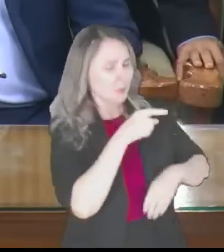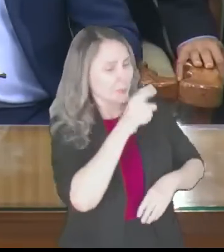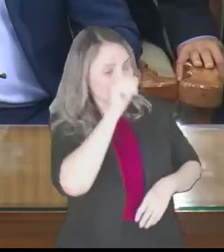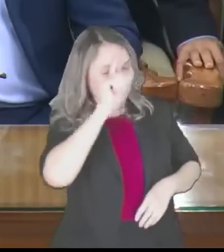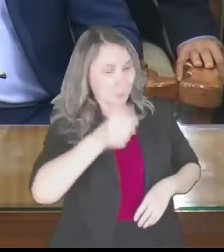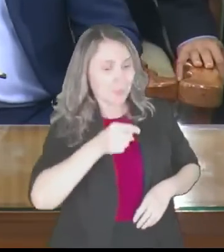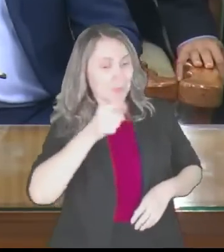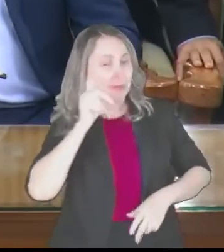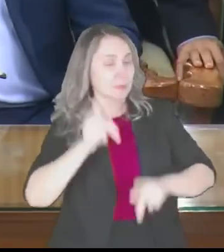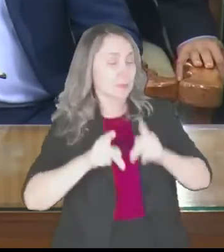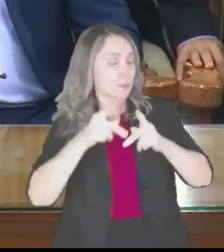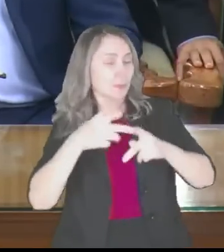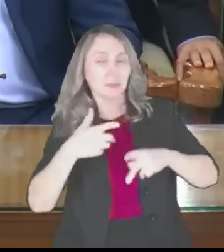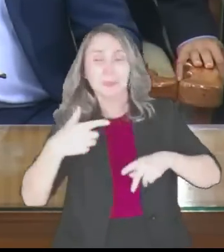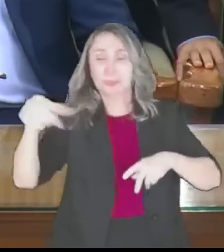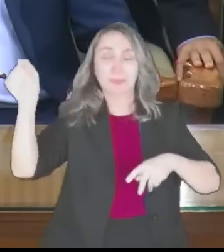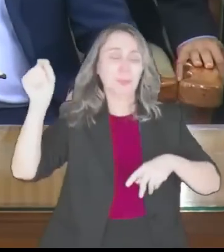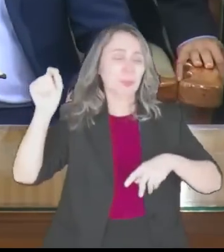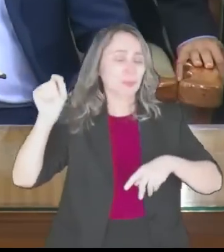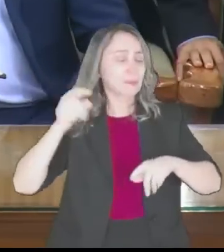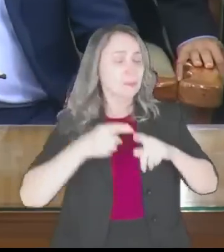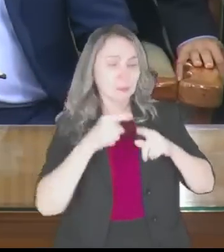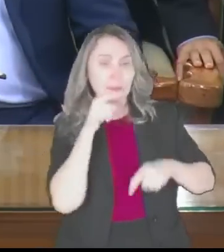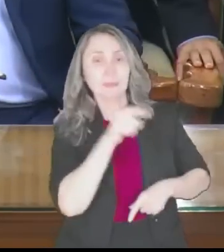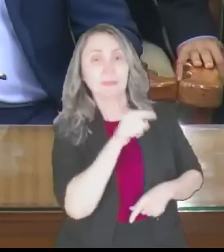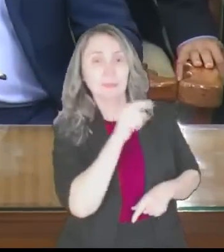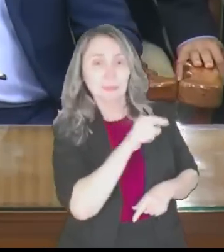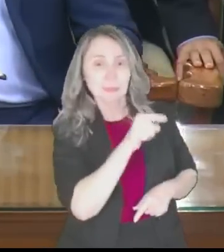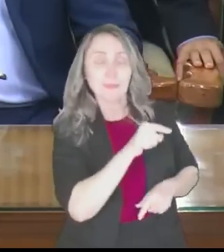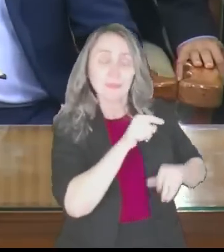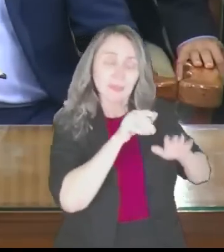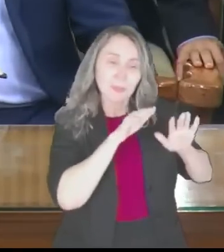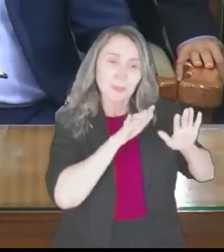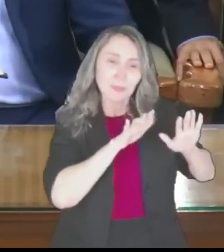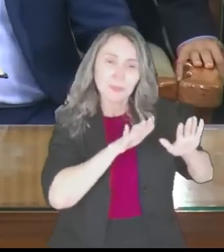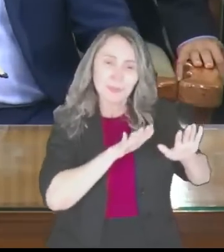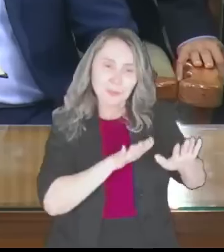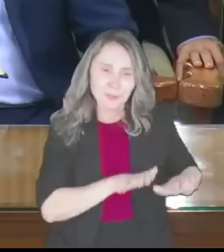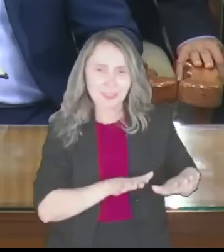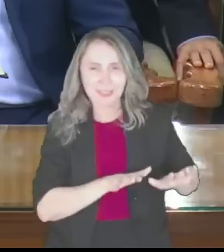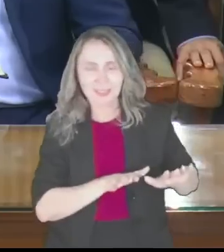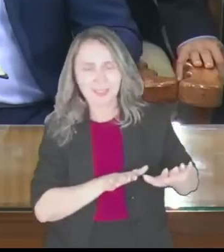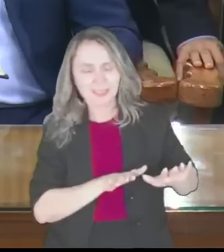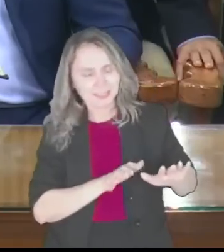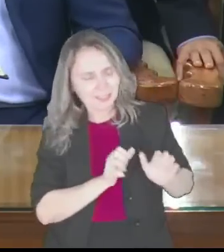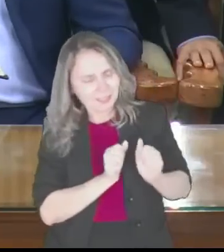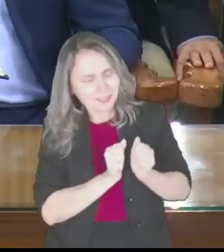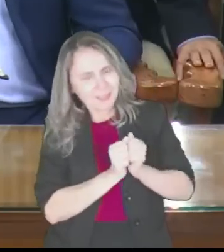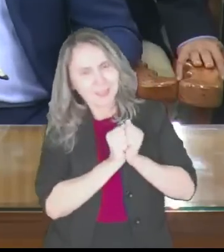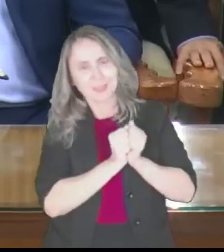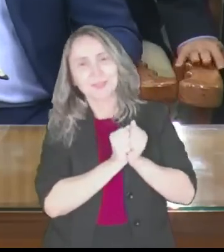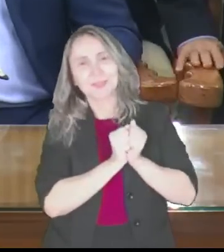que eles não querem nada com a vida. Mas tu fica aqui